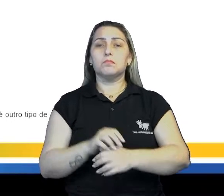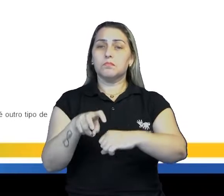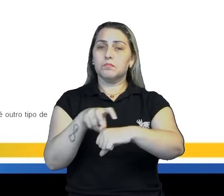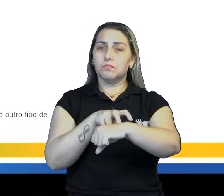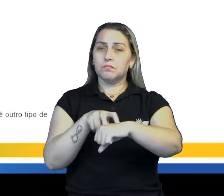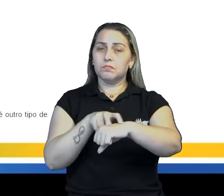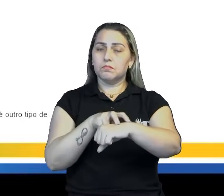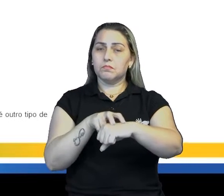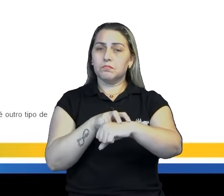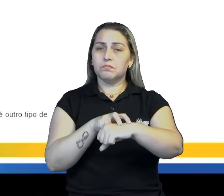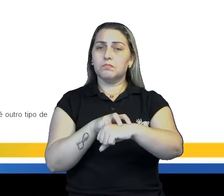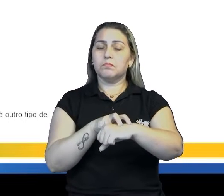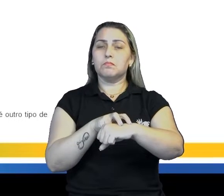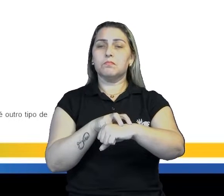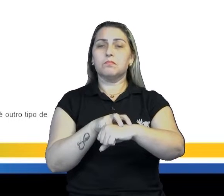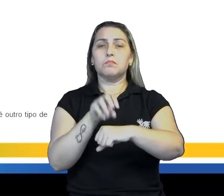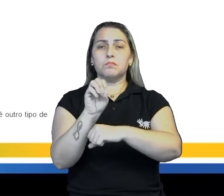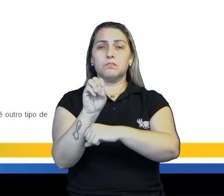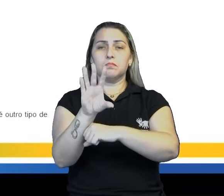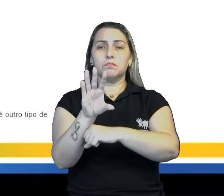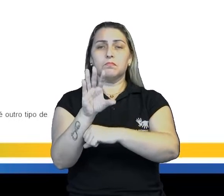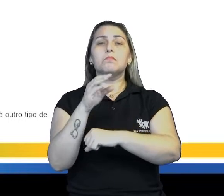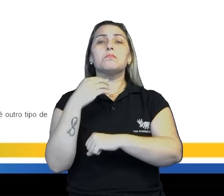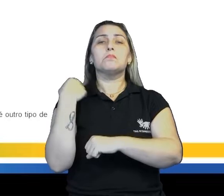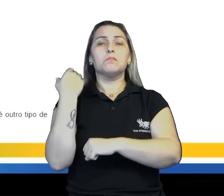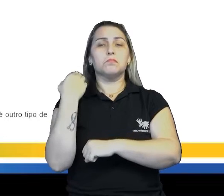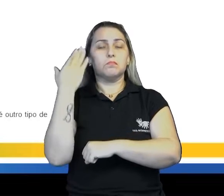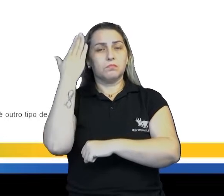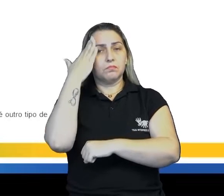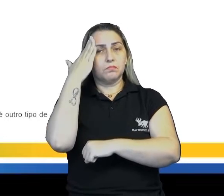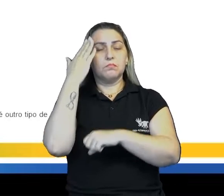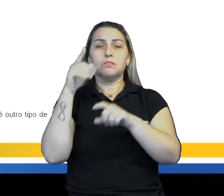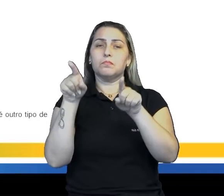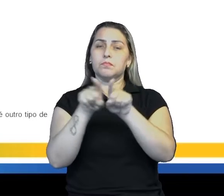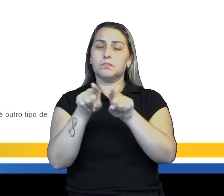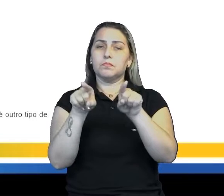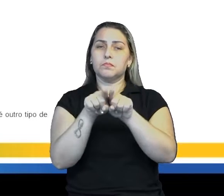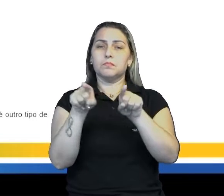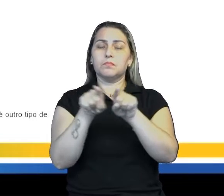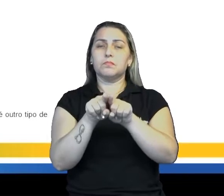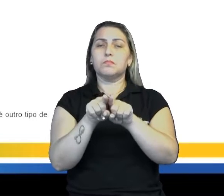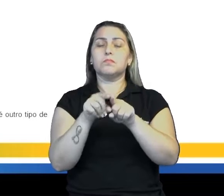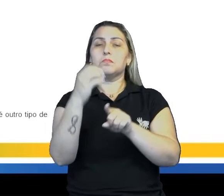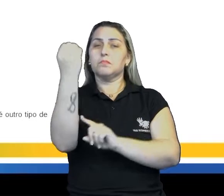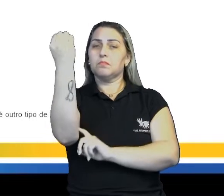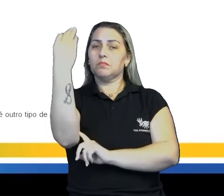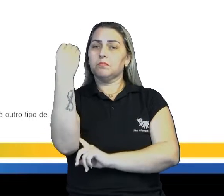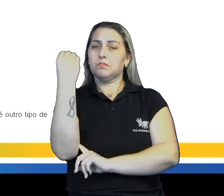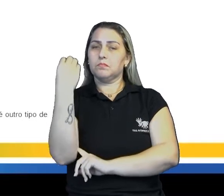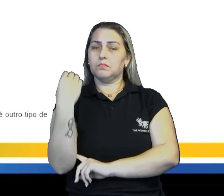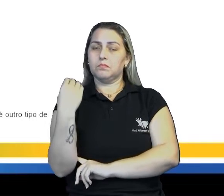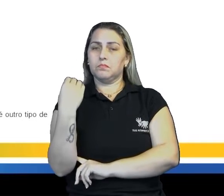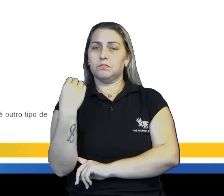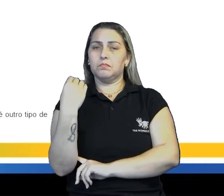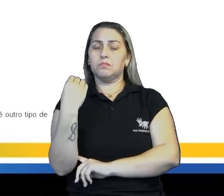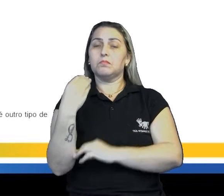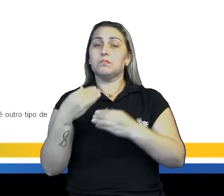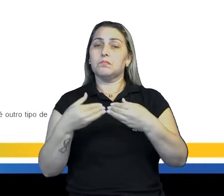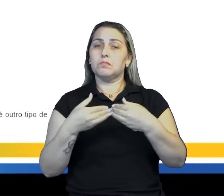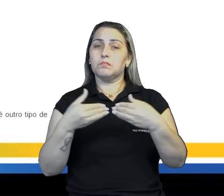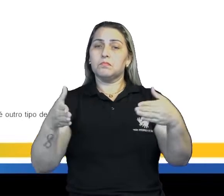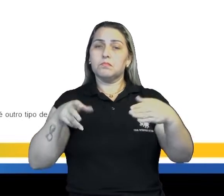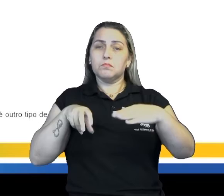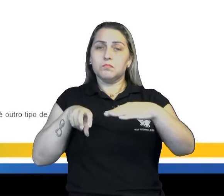luz verde ligada, né? Nós sabemos também que esse semáforo ele está